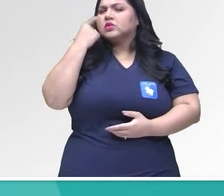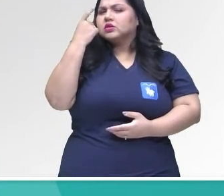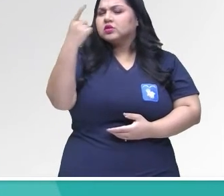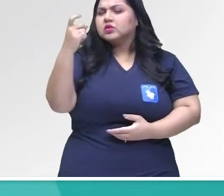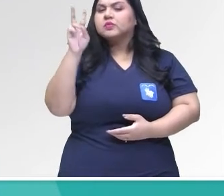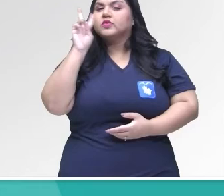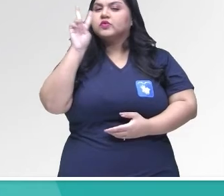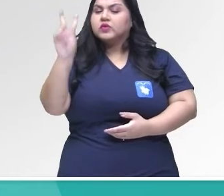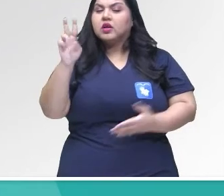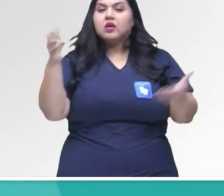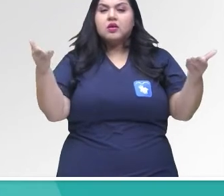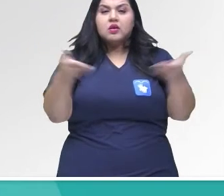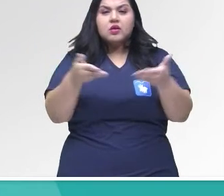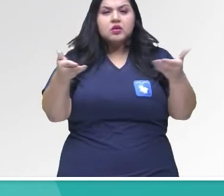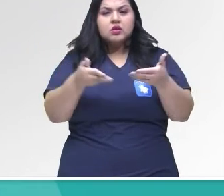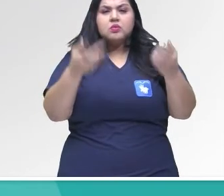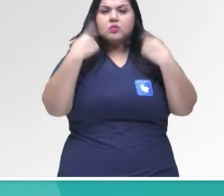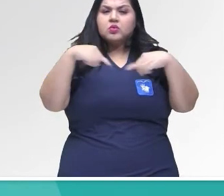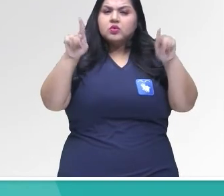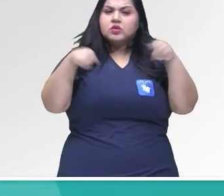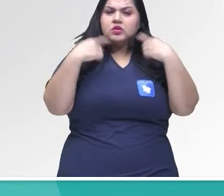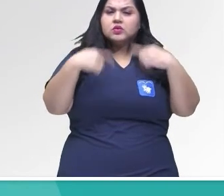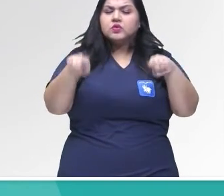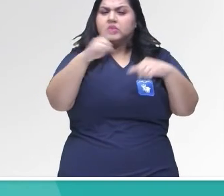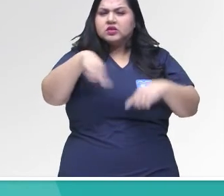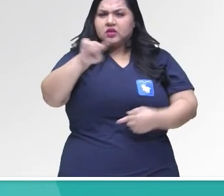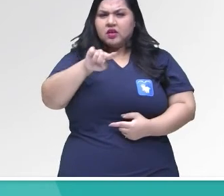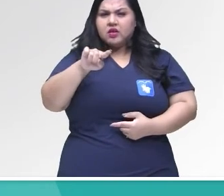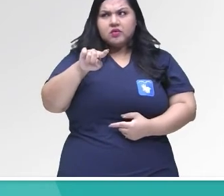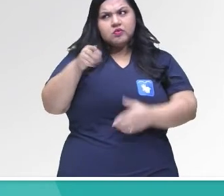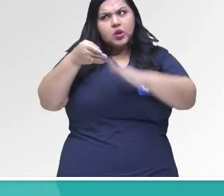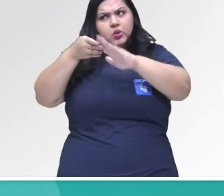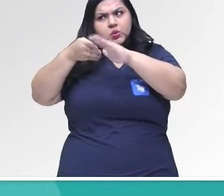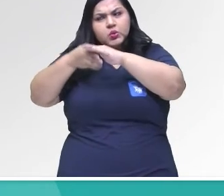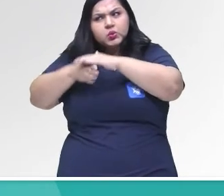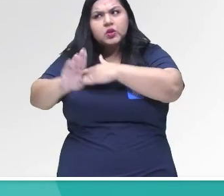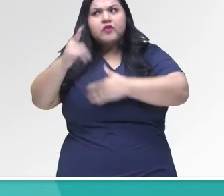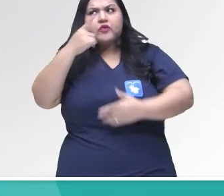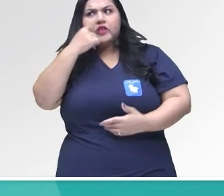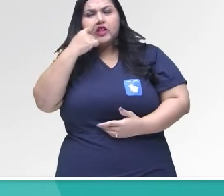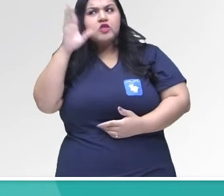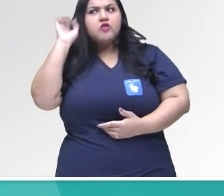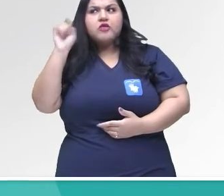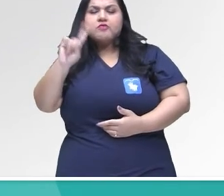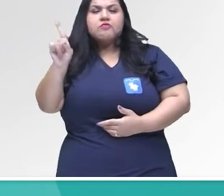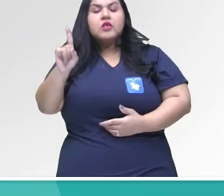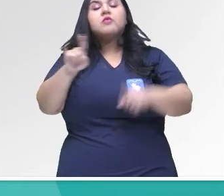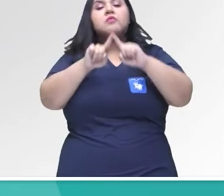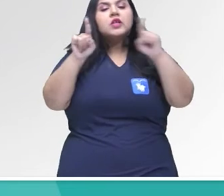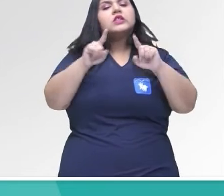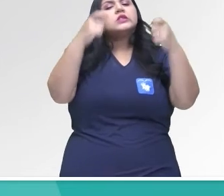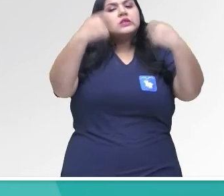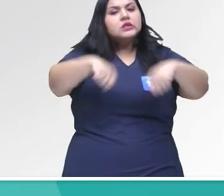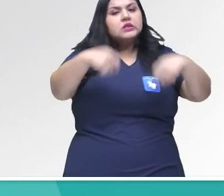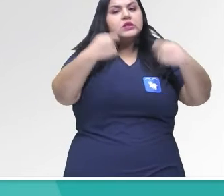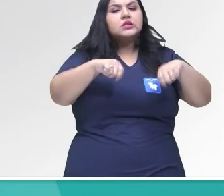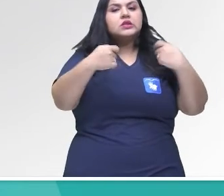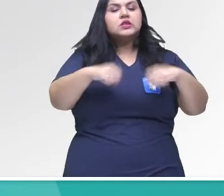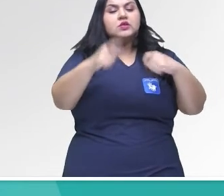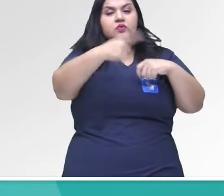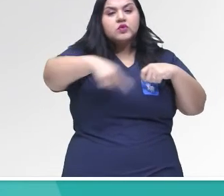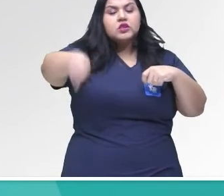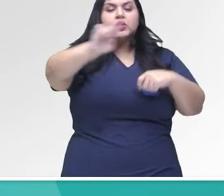ver nesse momento, não músicas que vocês estão, vamos dizer, acostumados a ouvir, mas elas são necessárias que